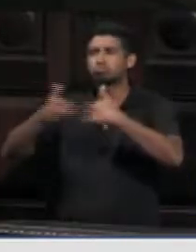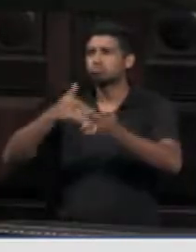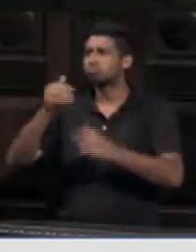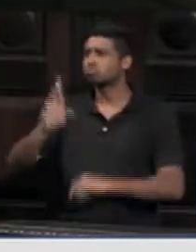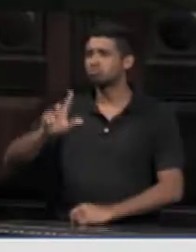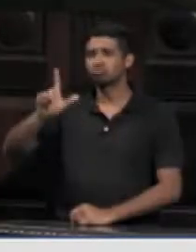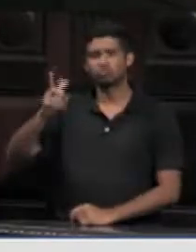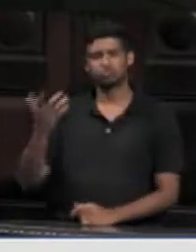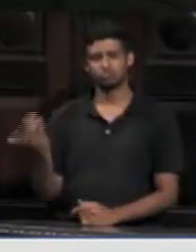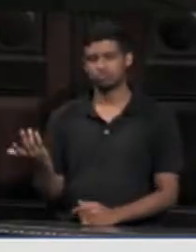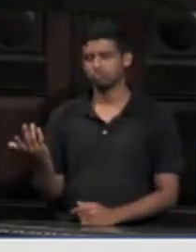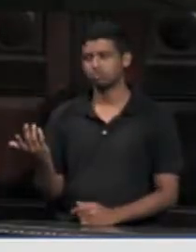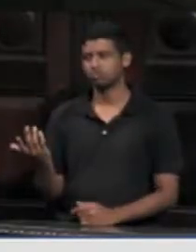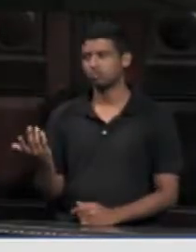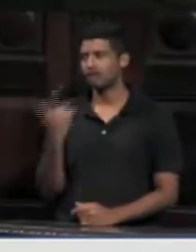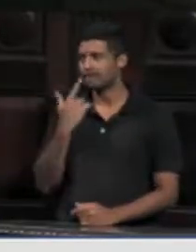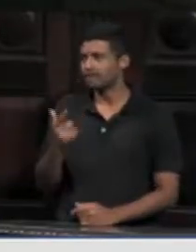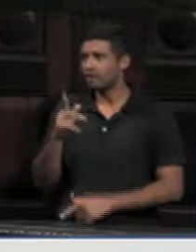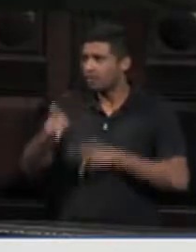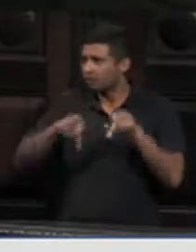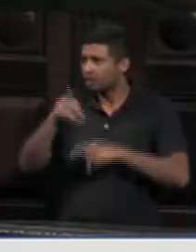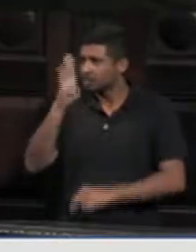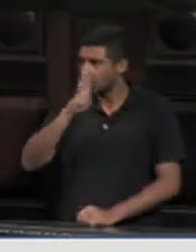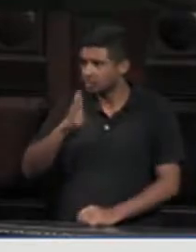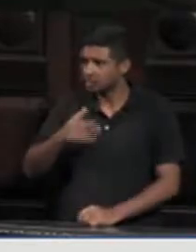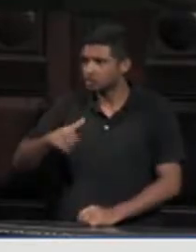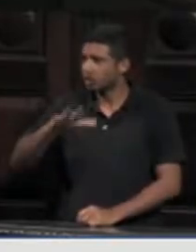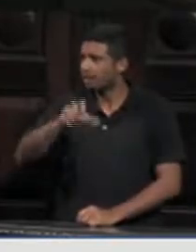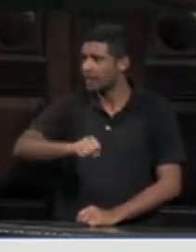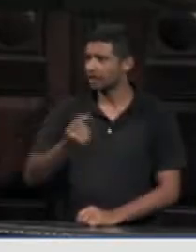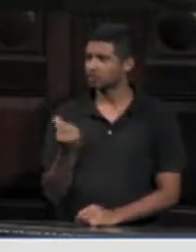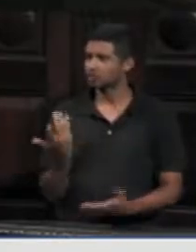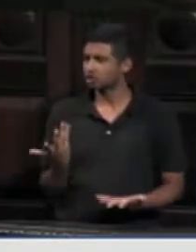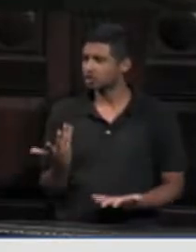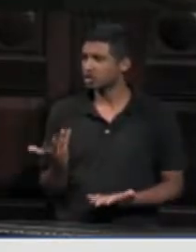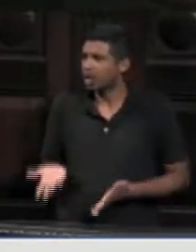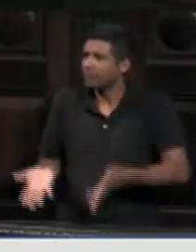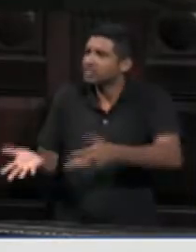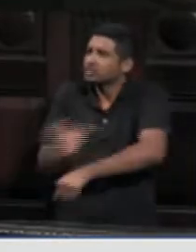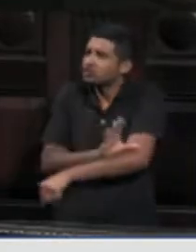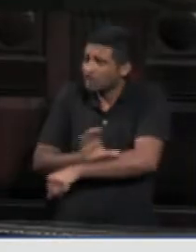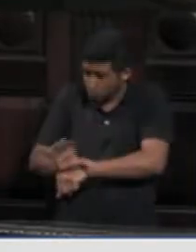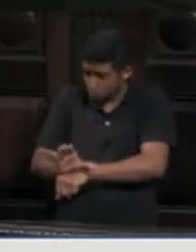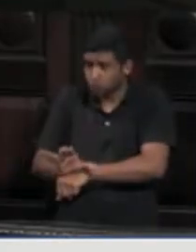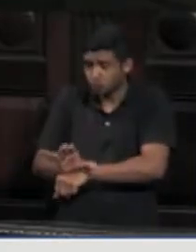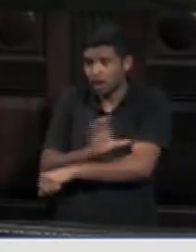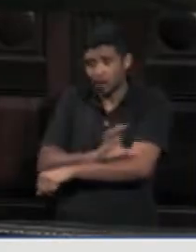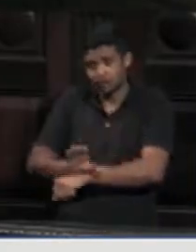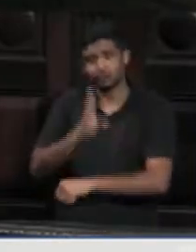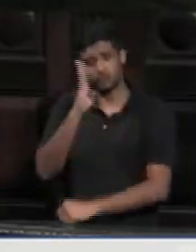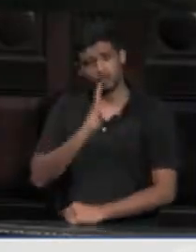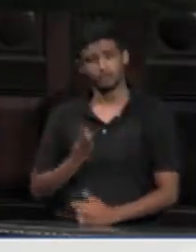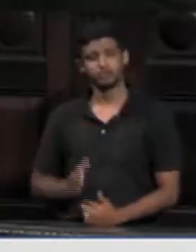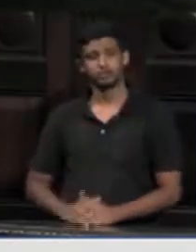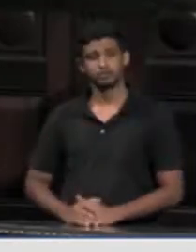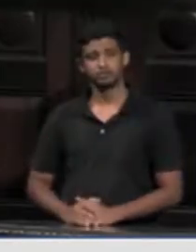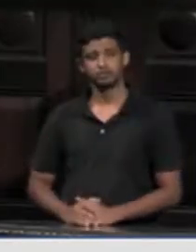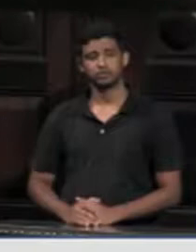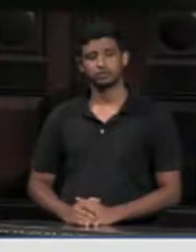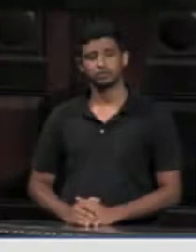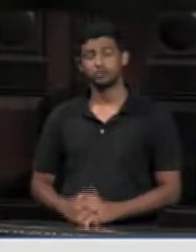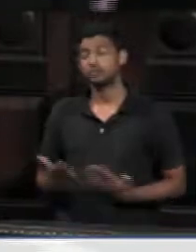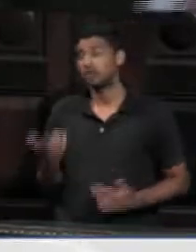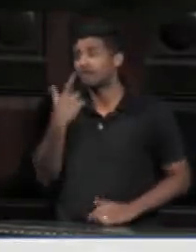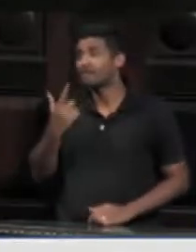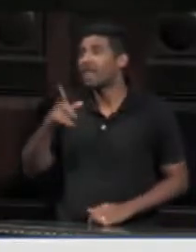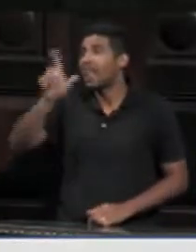usando o dinheiro do povo brasileiro para incentivar que cultura? A cultura brasileira. Então tem que ser